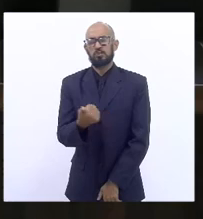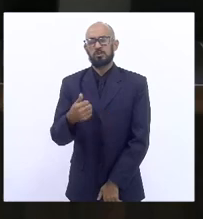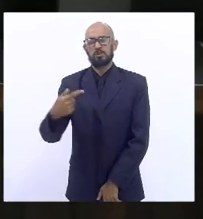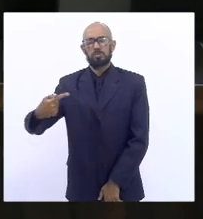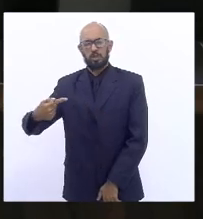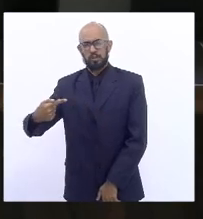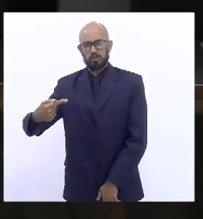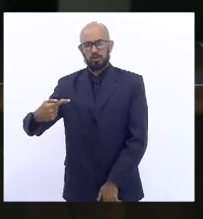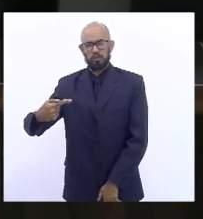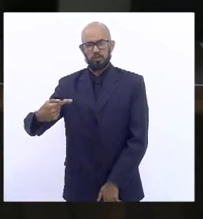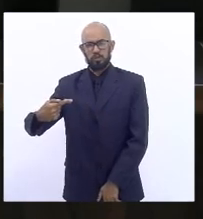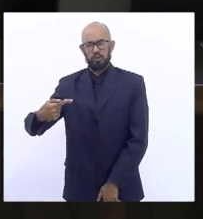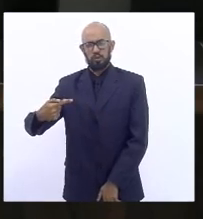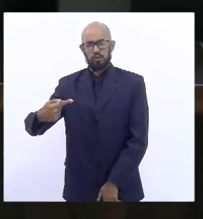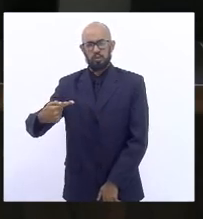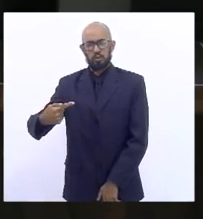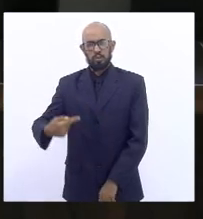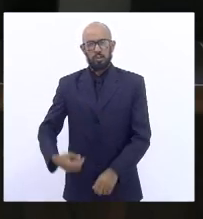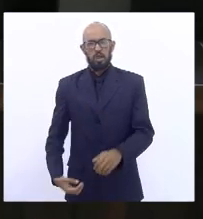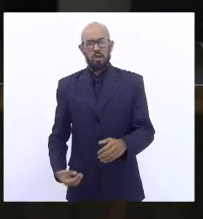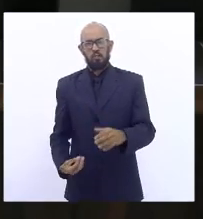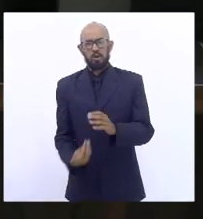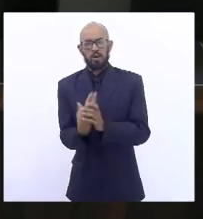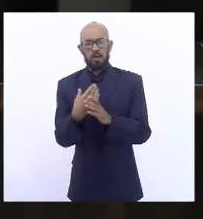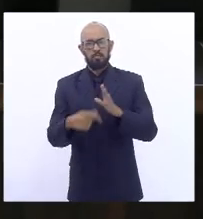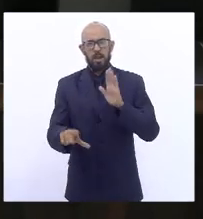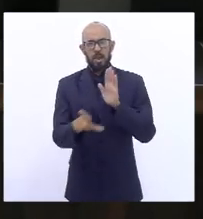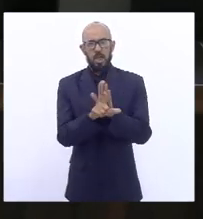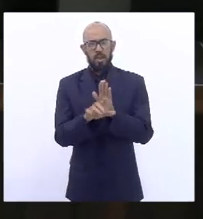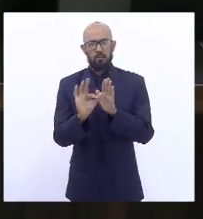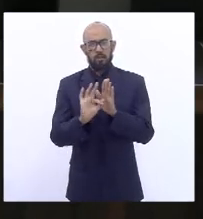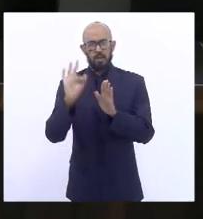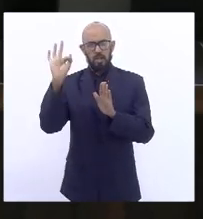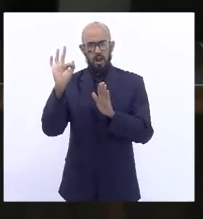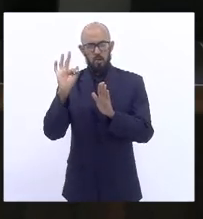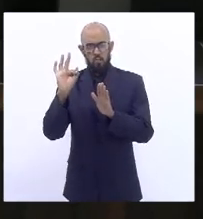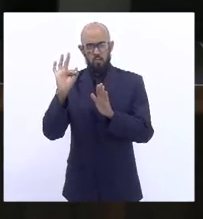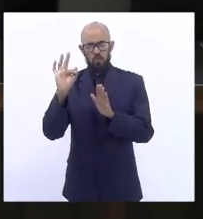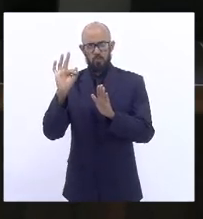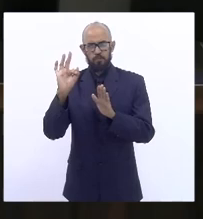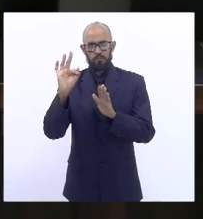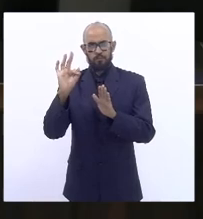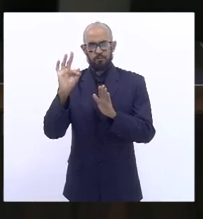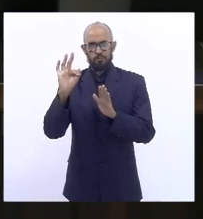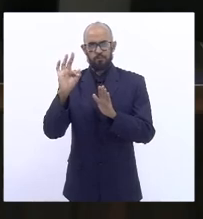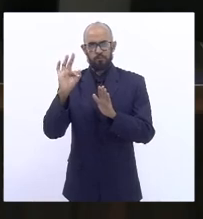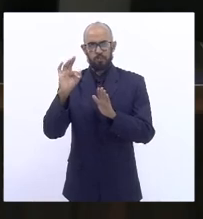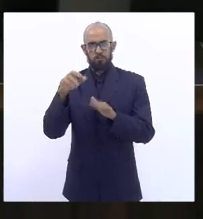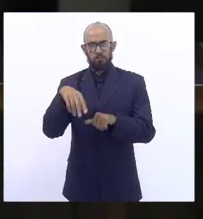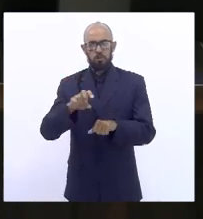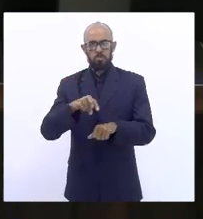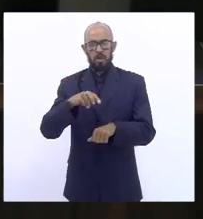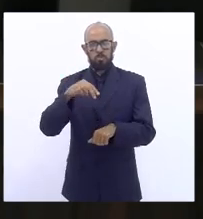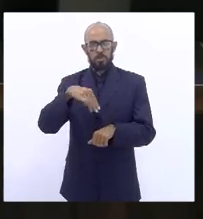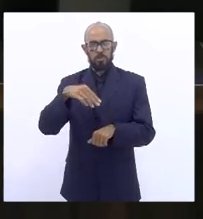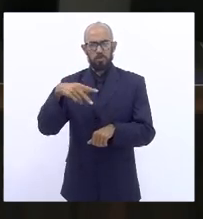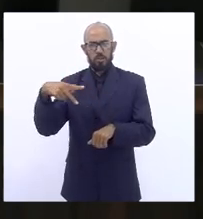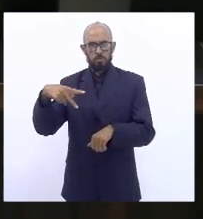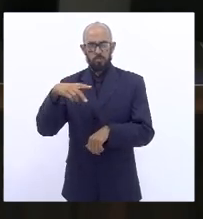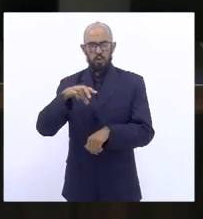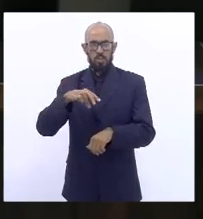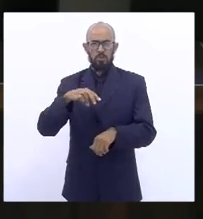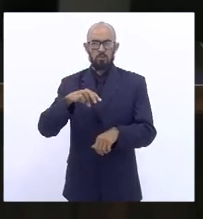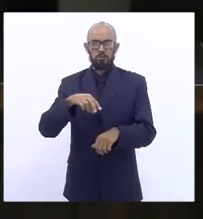2017, entrou em vigor uma lei federal, oriunda de uma medida provisória,